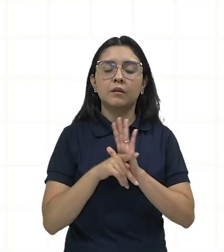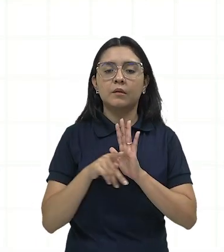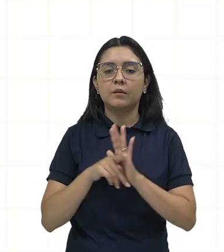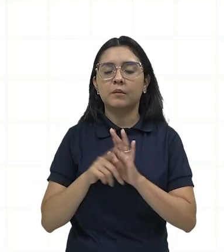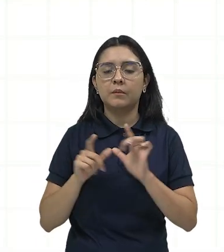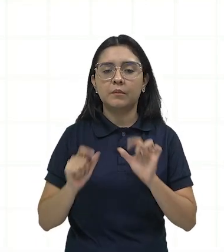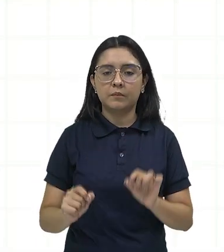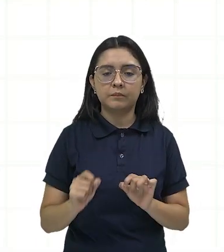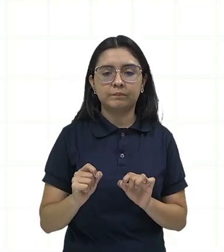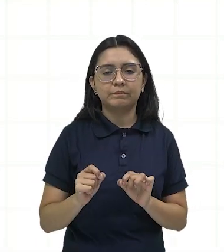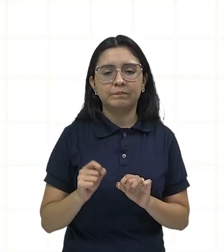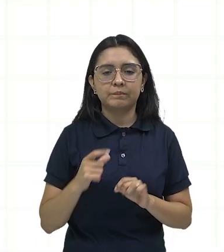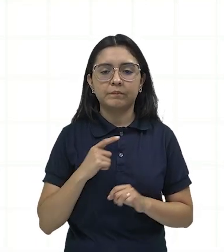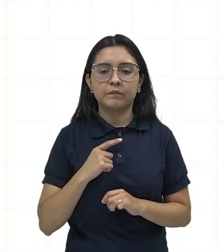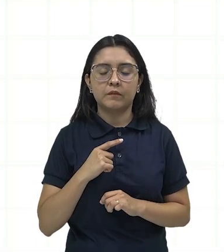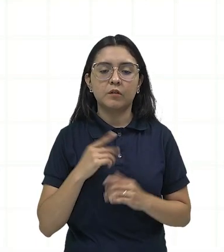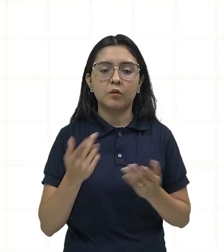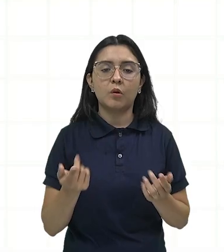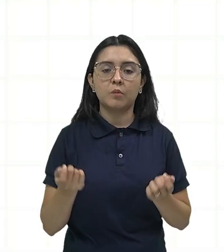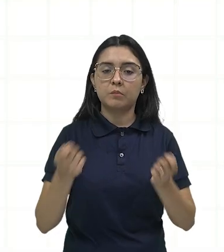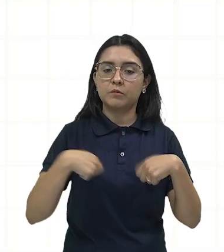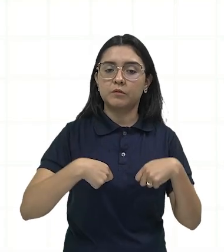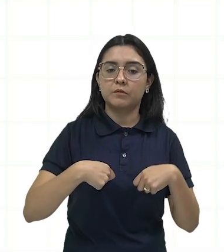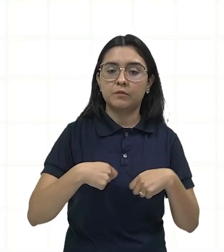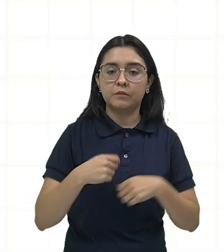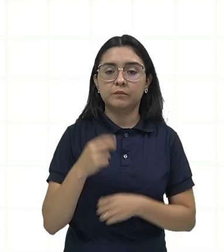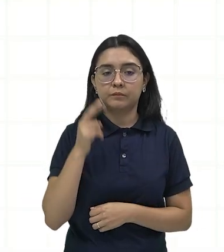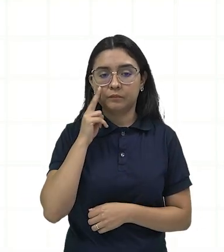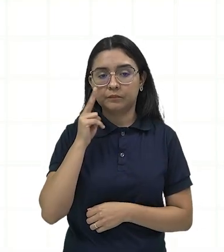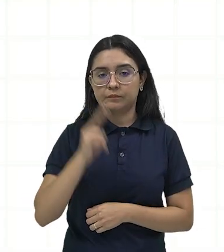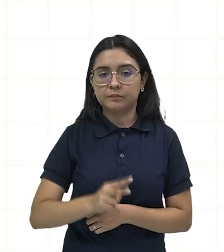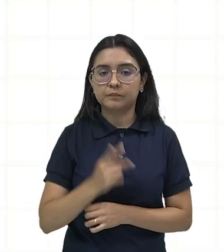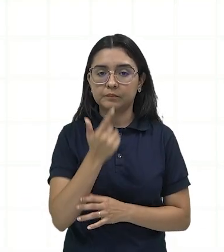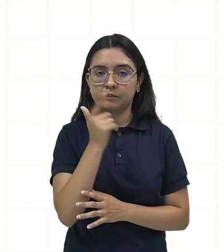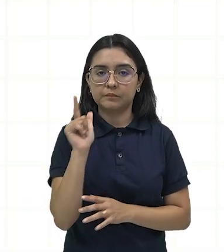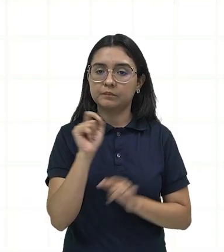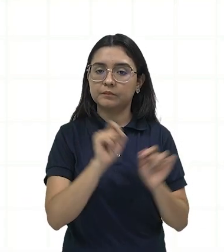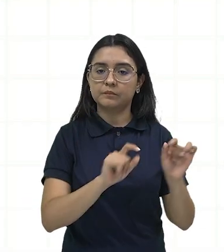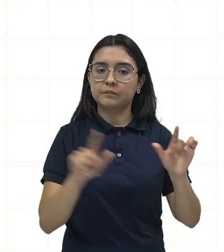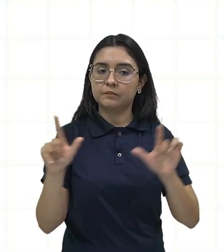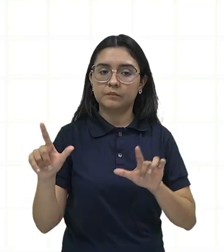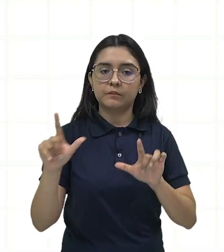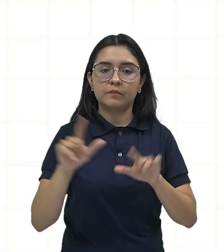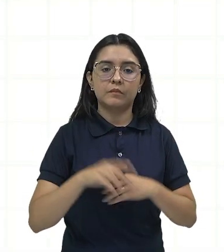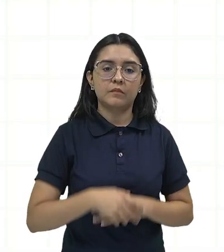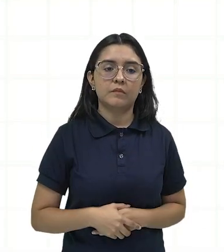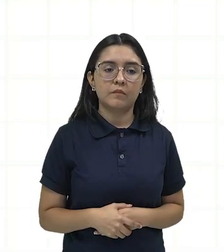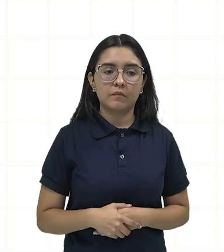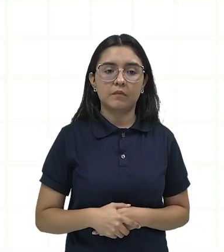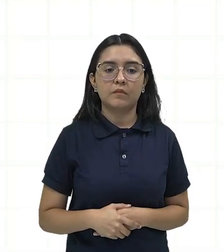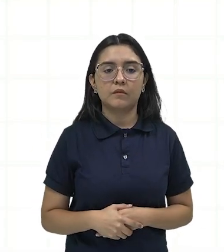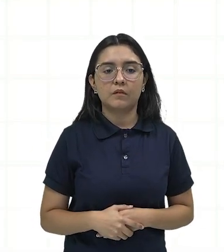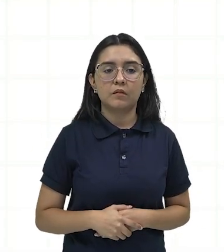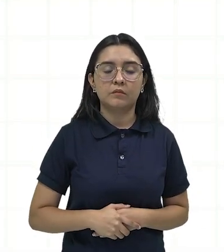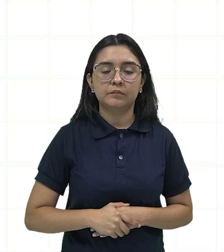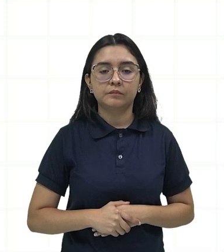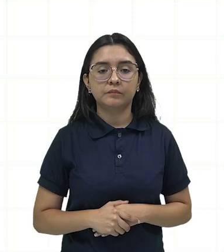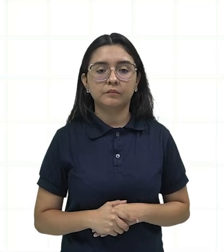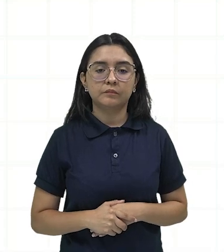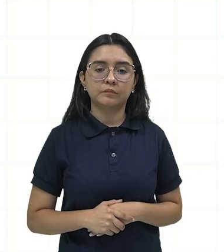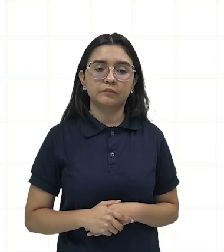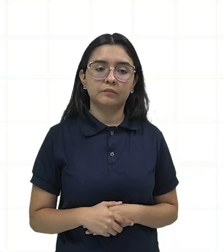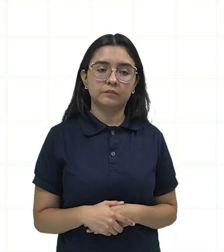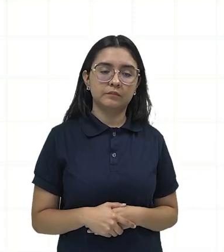como a gente pode observar na nossa próxima cartela, né? Então,